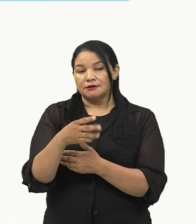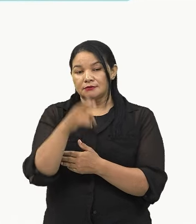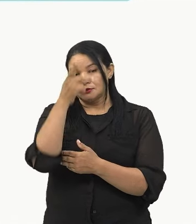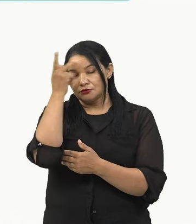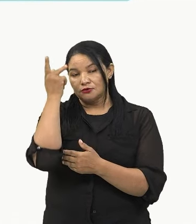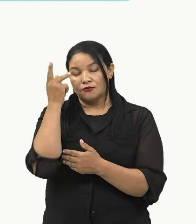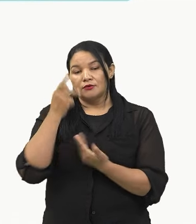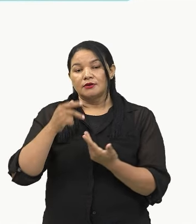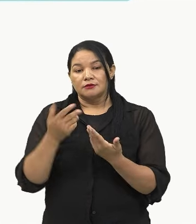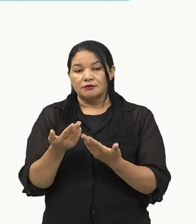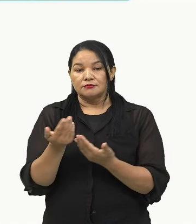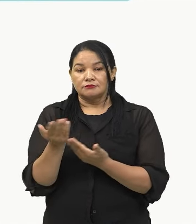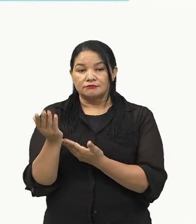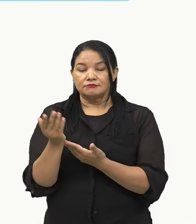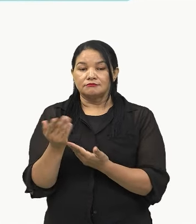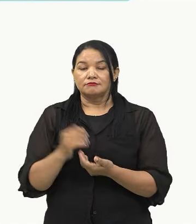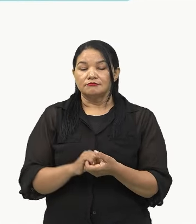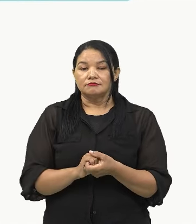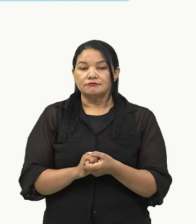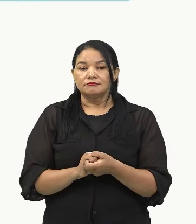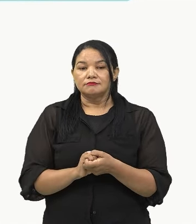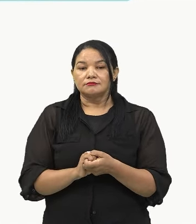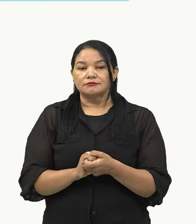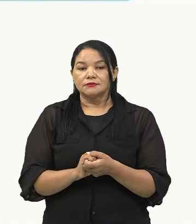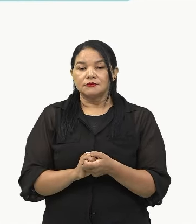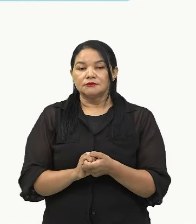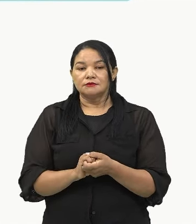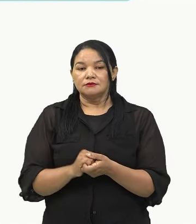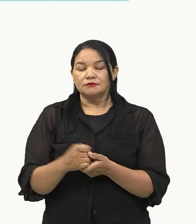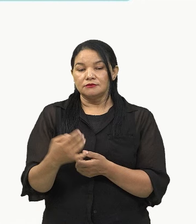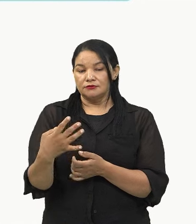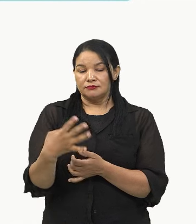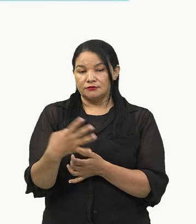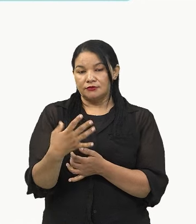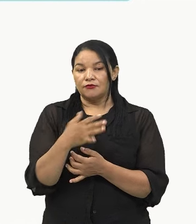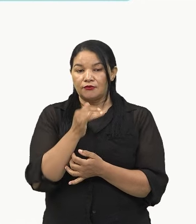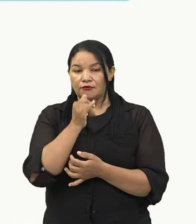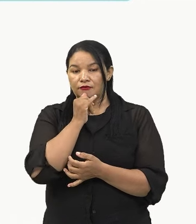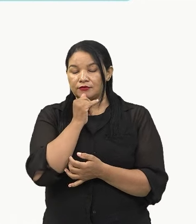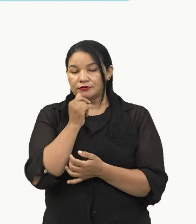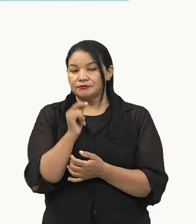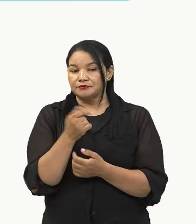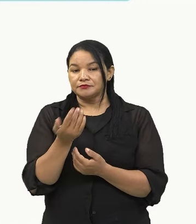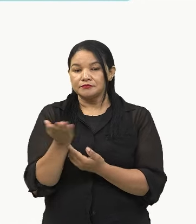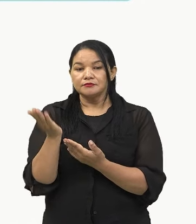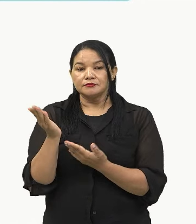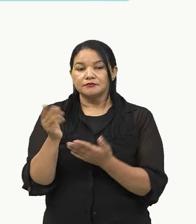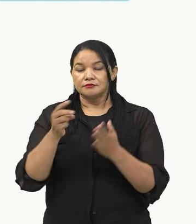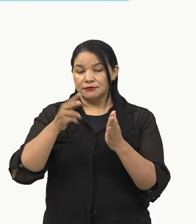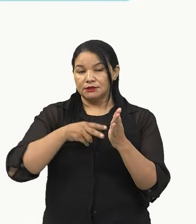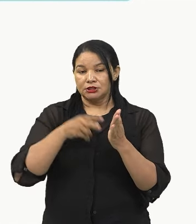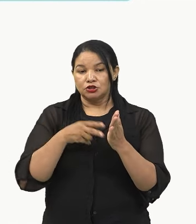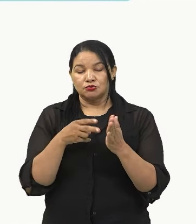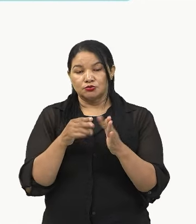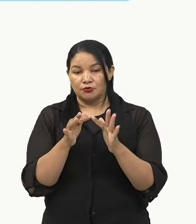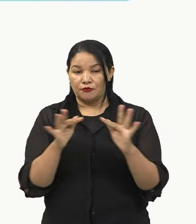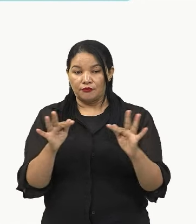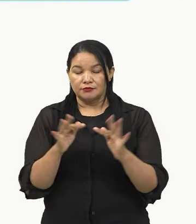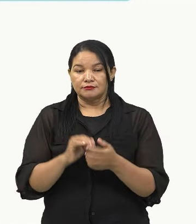ha llevado a Lucia a la escuela. Quarto, tu e José ou seja, né, vocês,